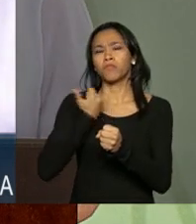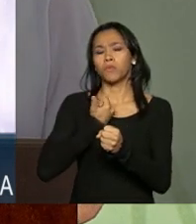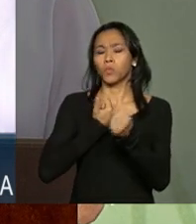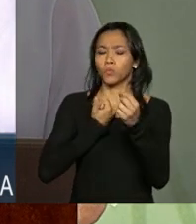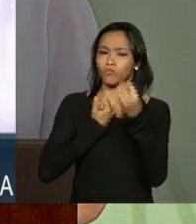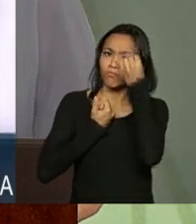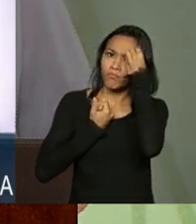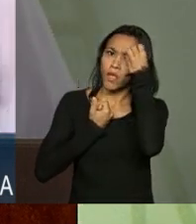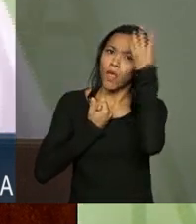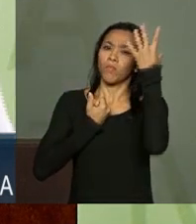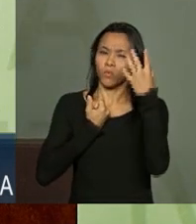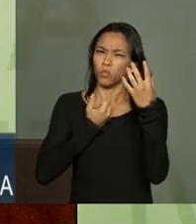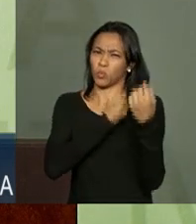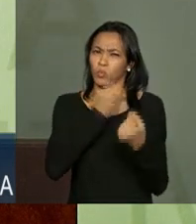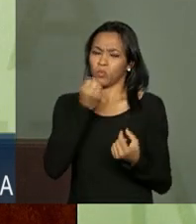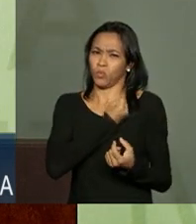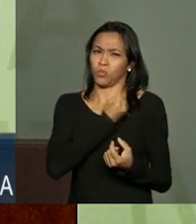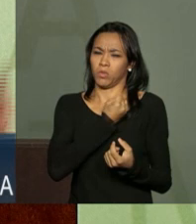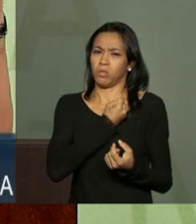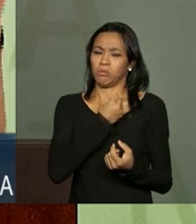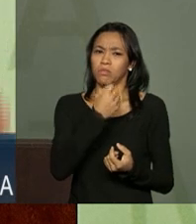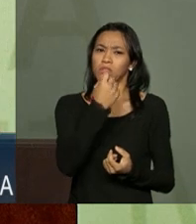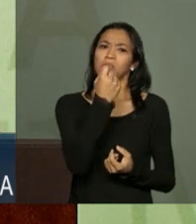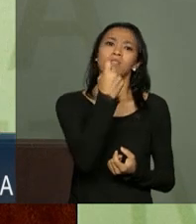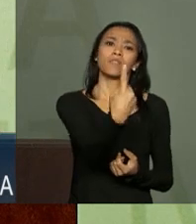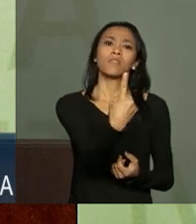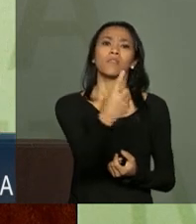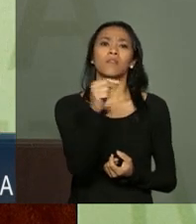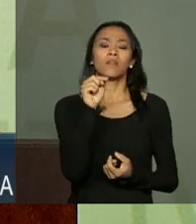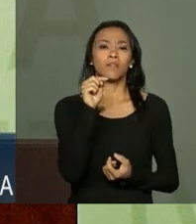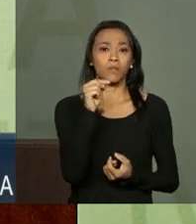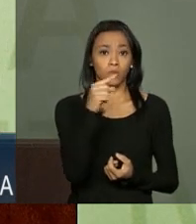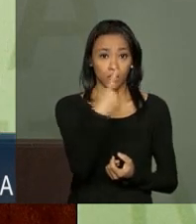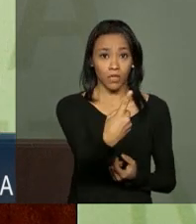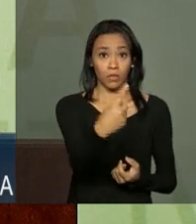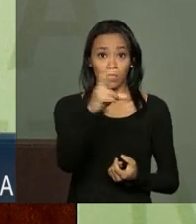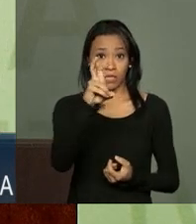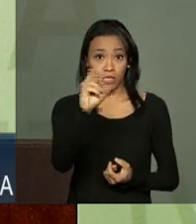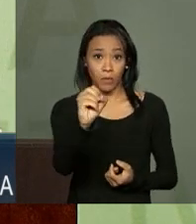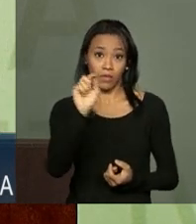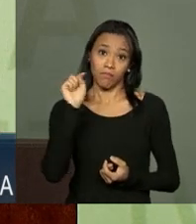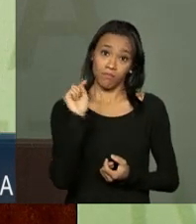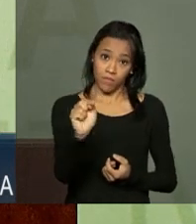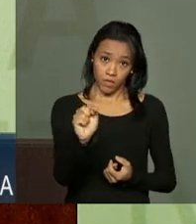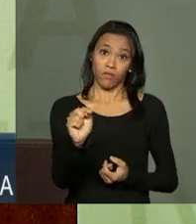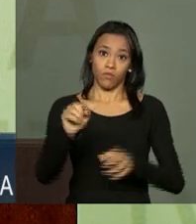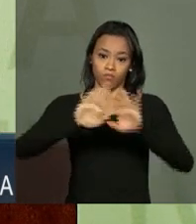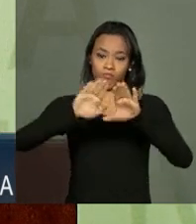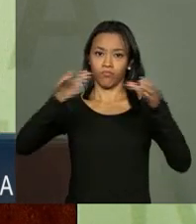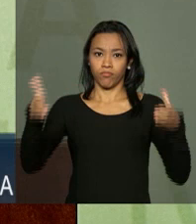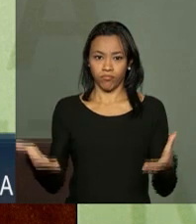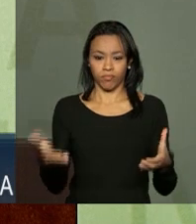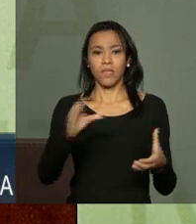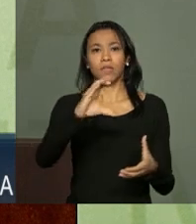memória é em torno de 150 mil cisternas de segunda água que nós conseguimos